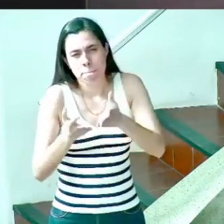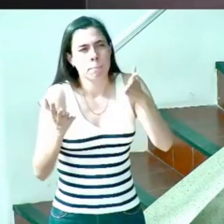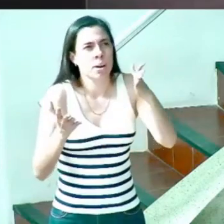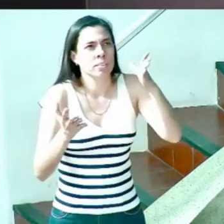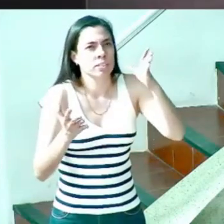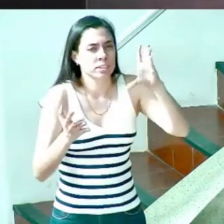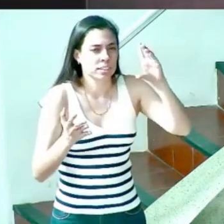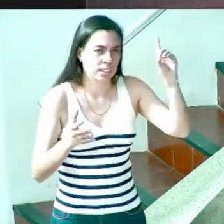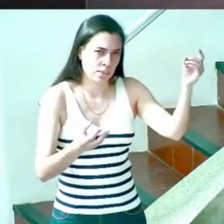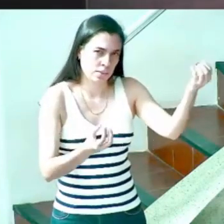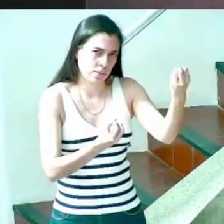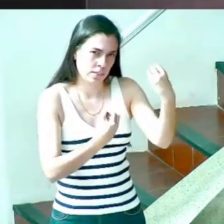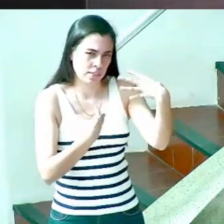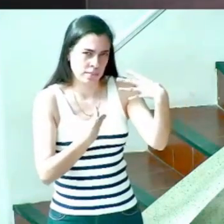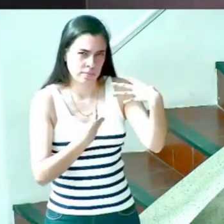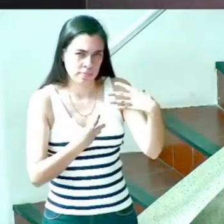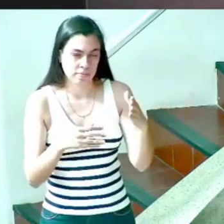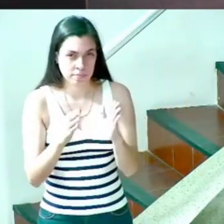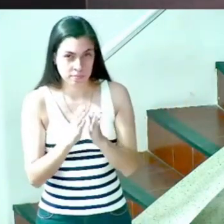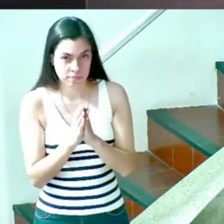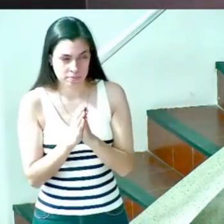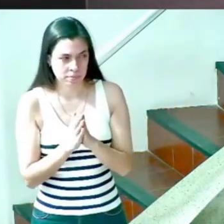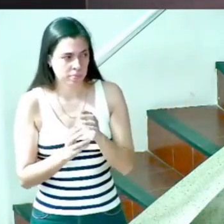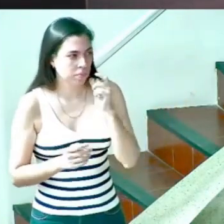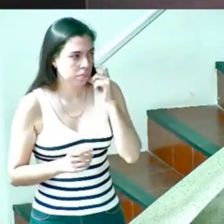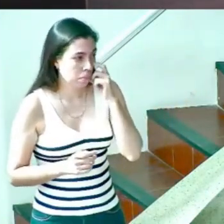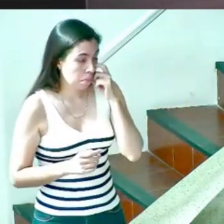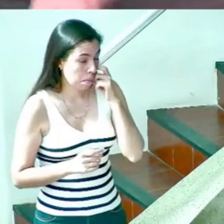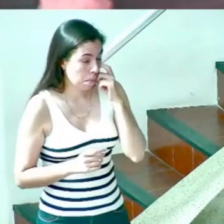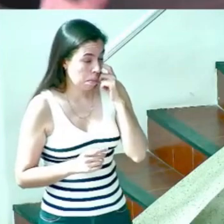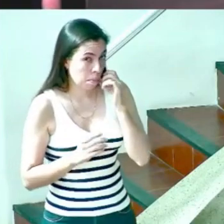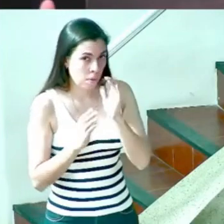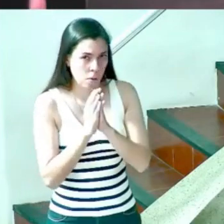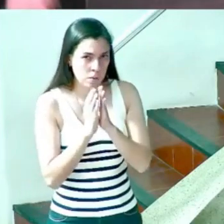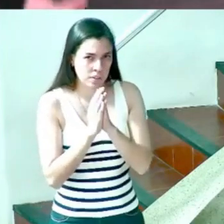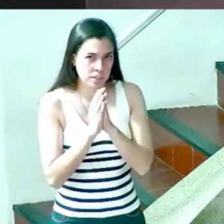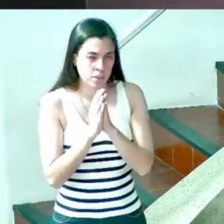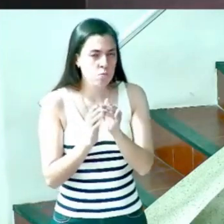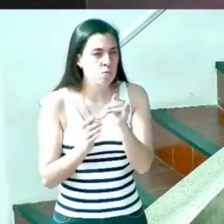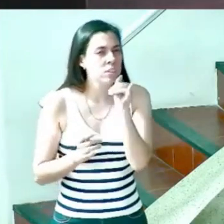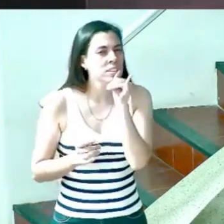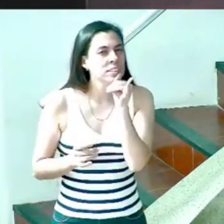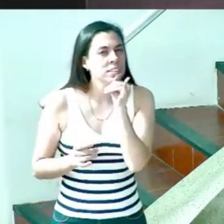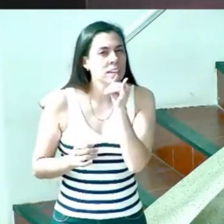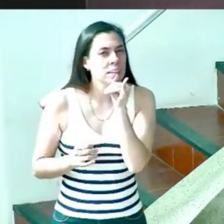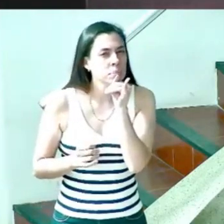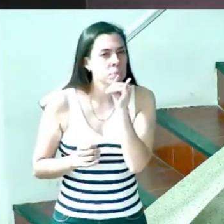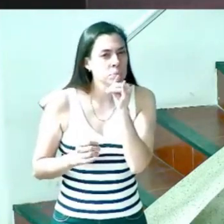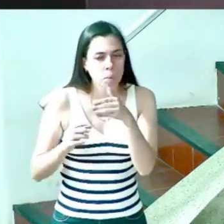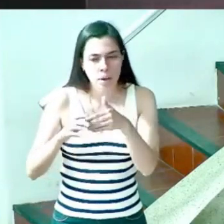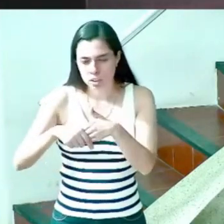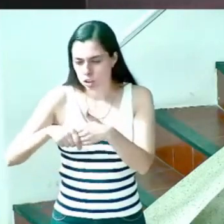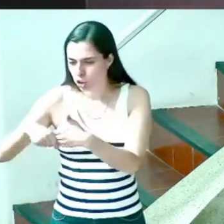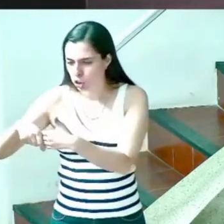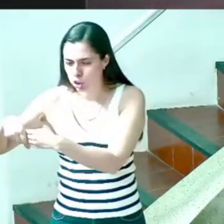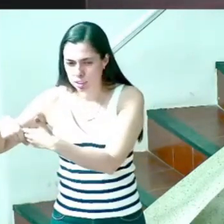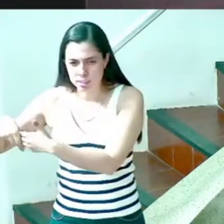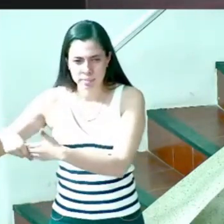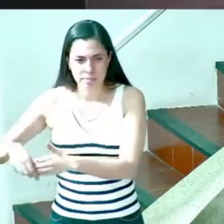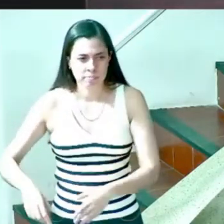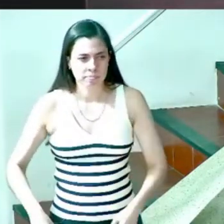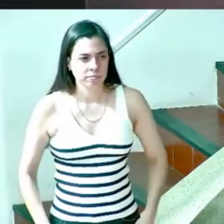ensina. Nos ensina. A oração do Pai Nosso nos dá um modelo, um conteúdo, uma direção para que